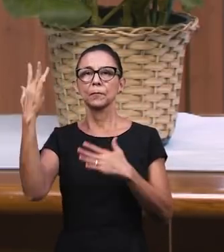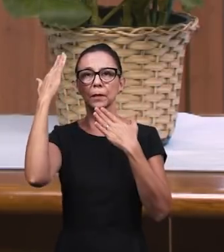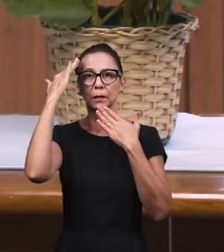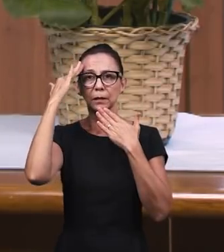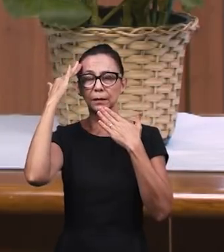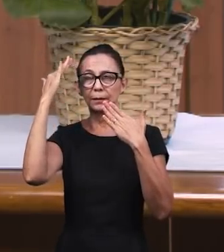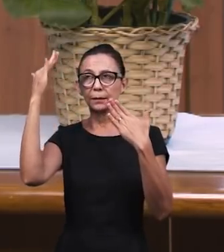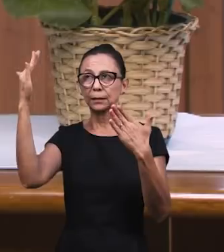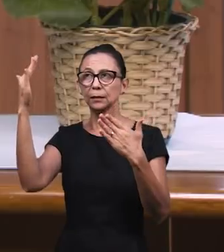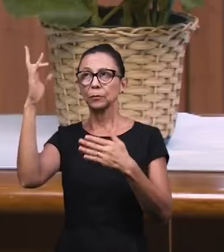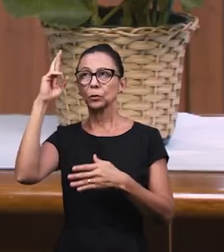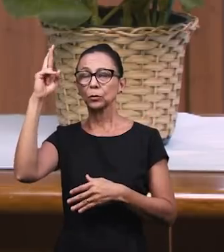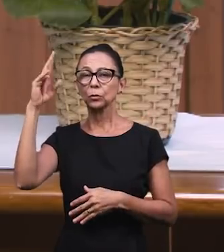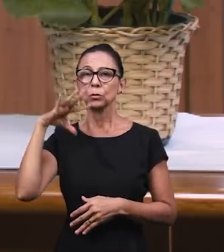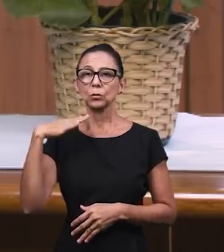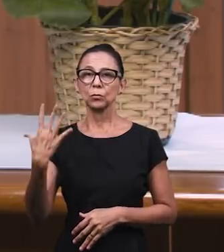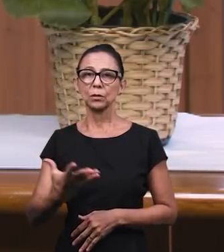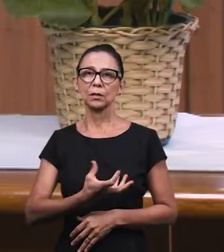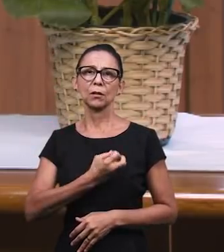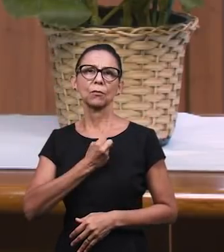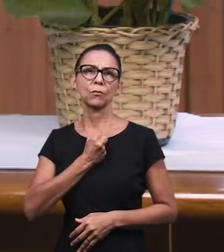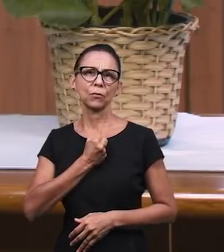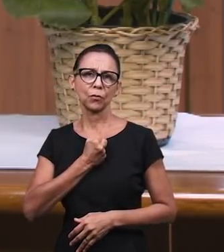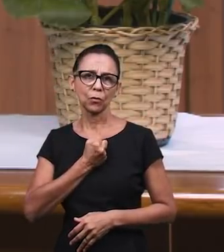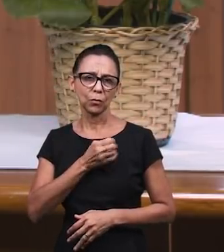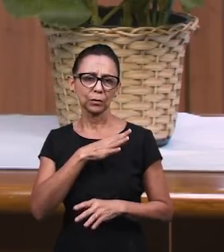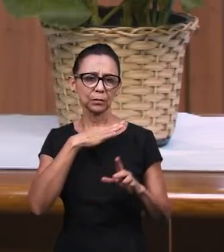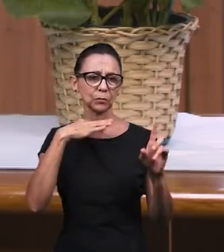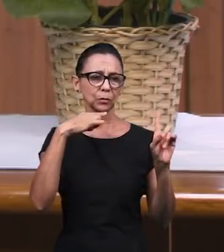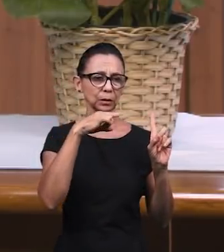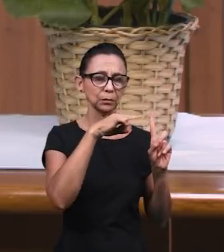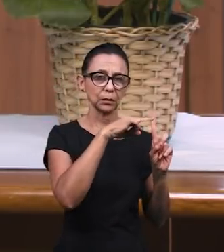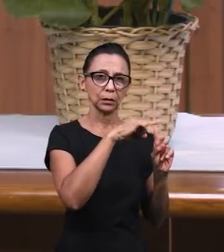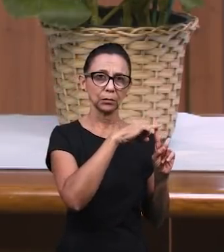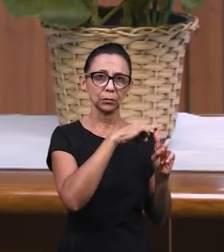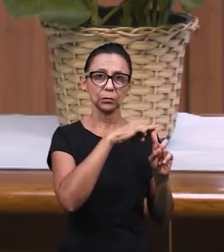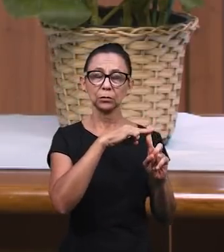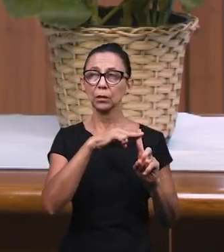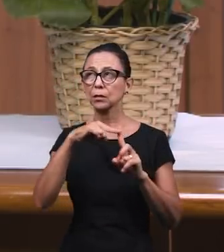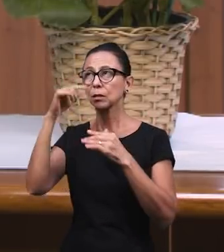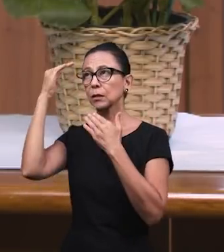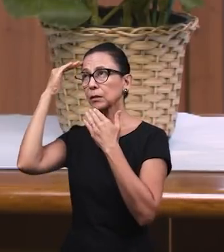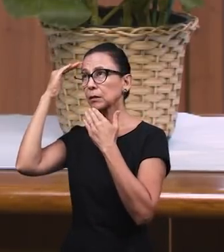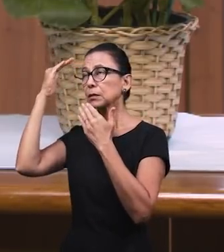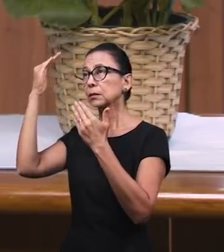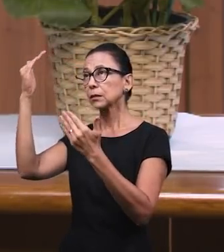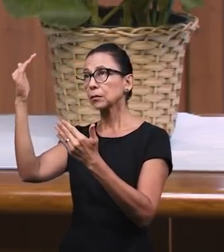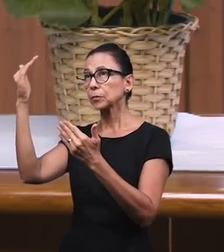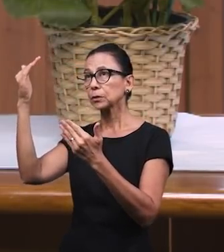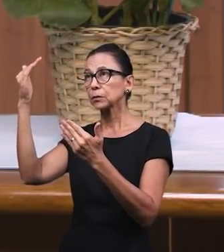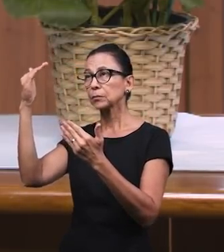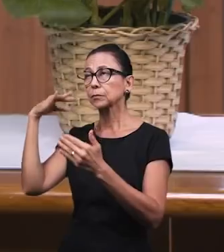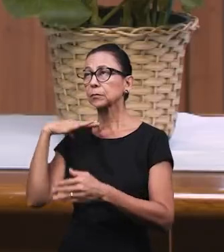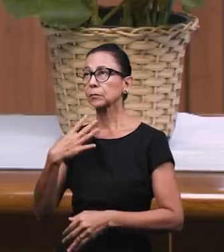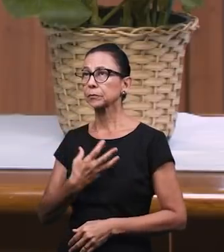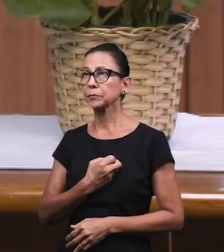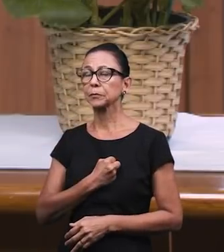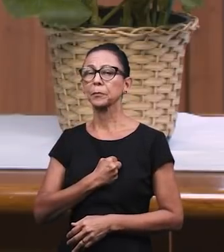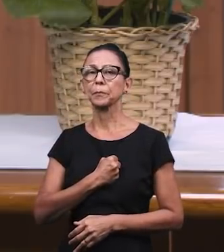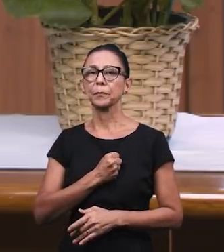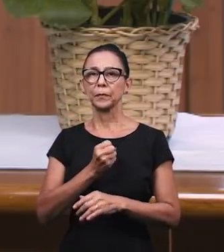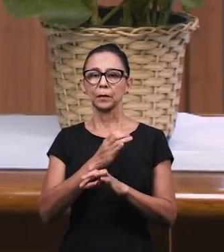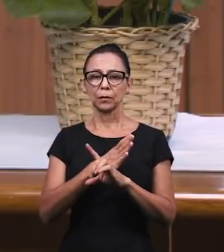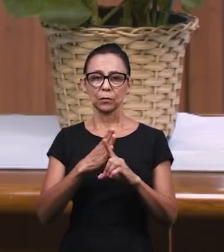Senhor, porque o Senhor é o nosso remidor. Somos gratos, Senhor, por essa tão grande salvação. Receba, Senhor,